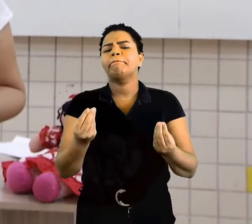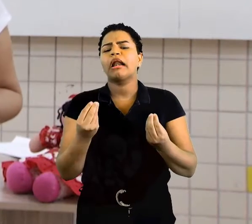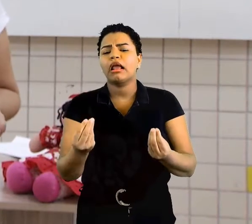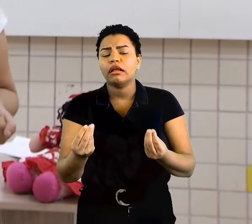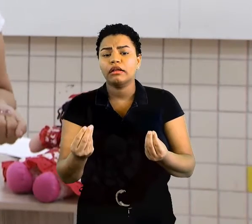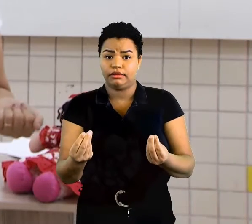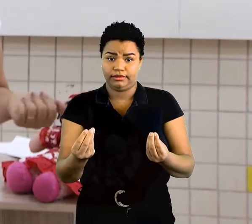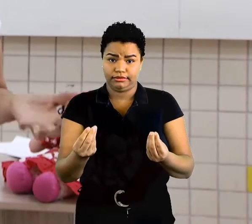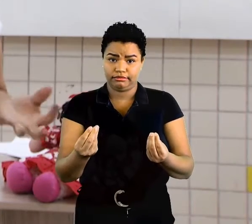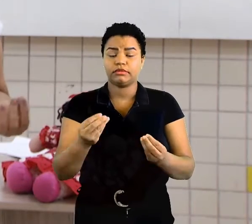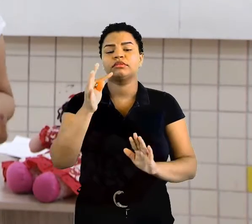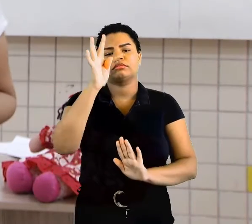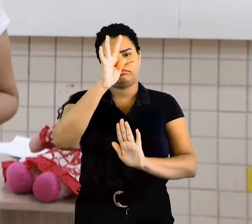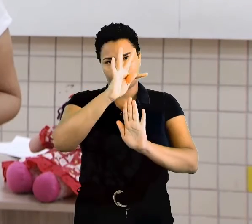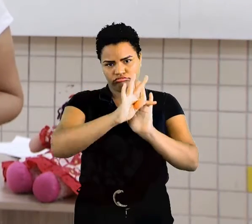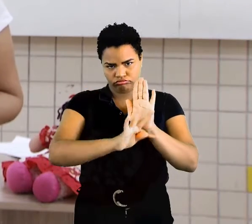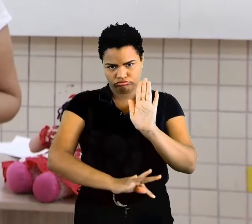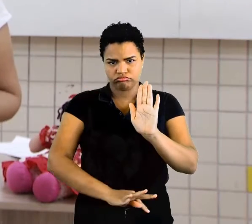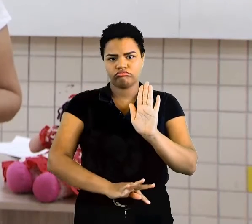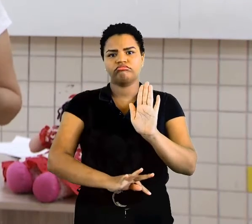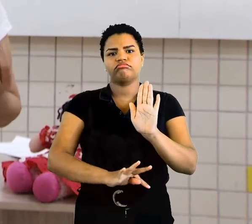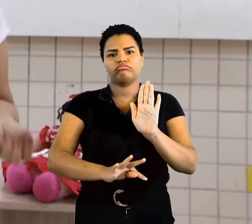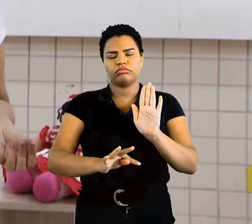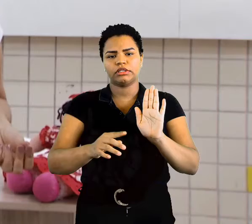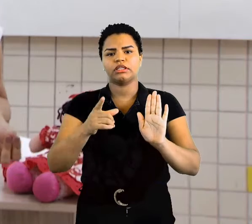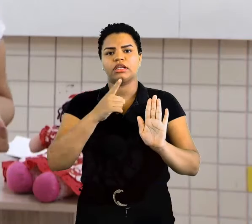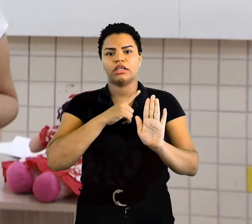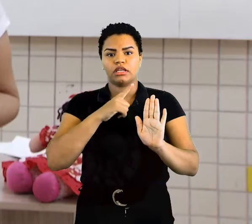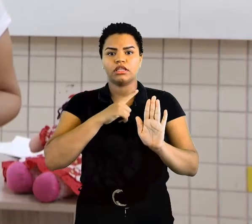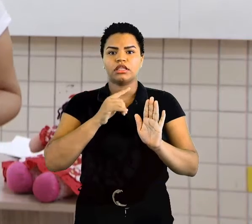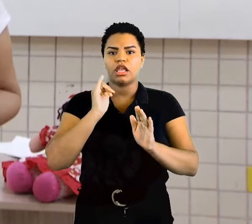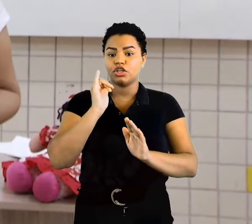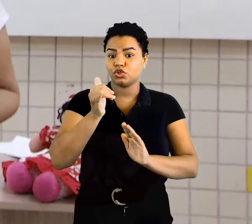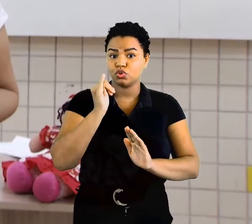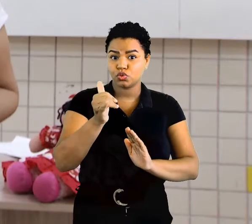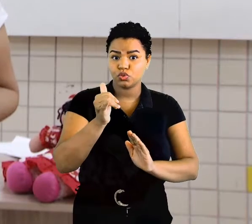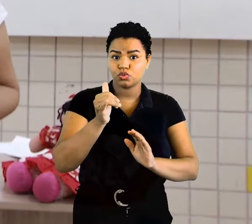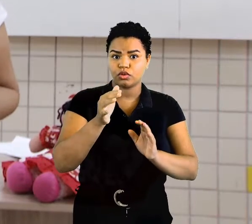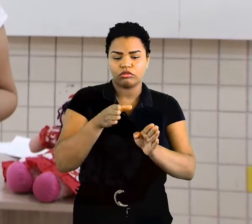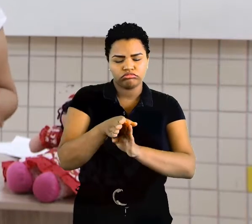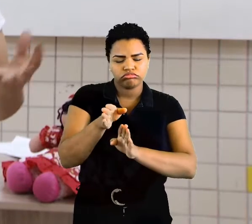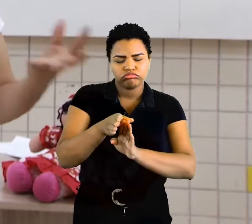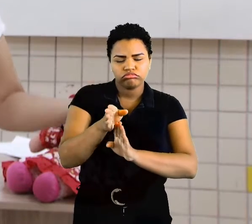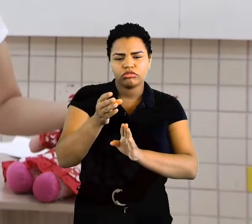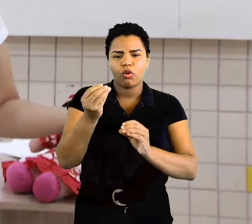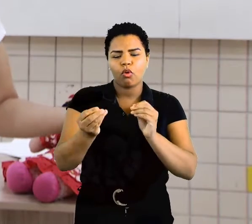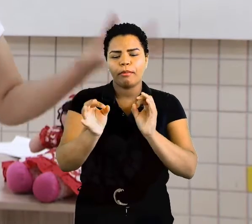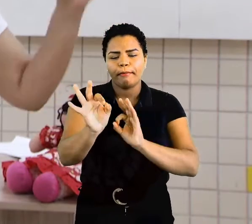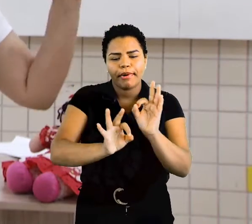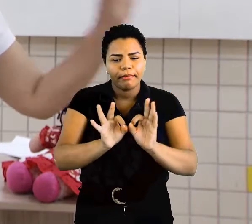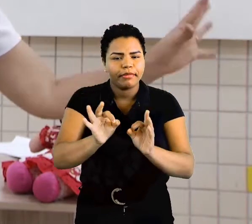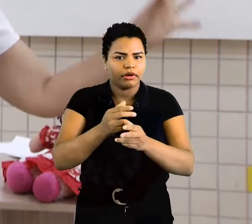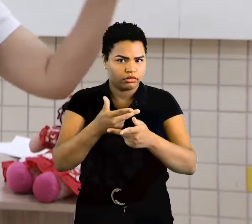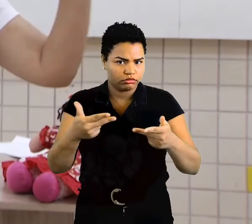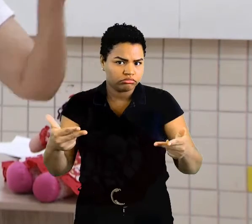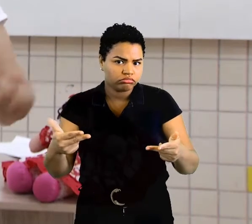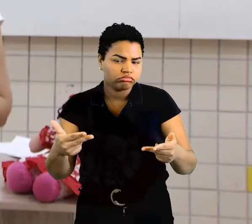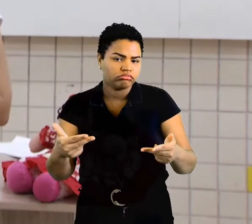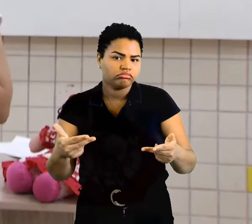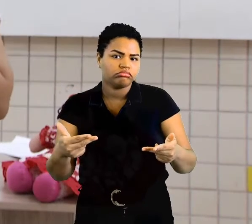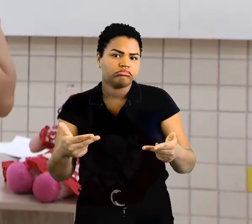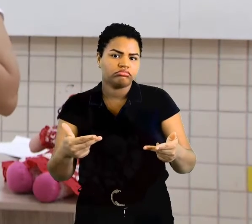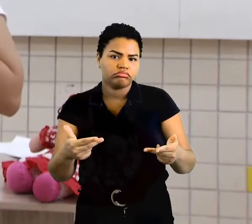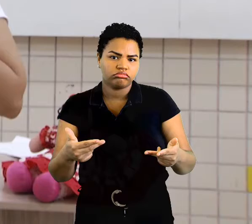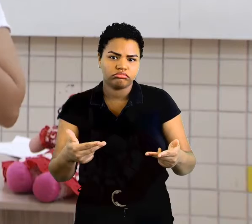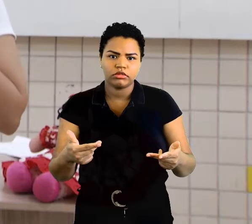texto que vai trazer orientações de como você preparar um alimento. Isso é uma imensidão